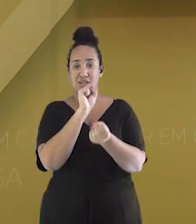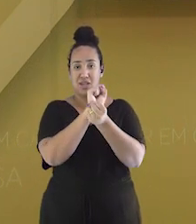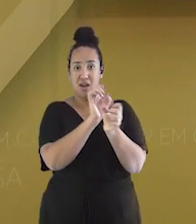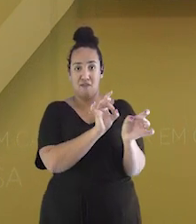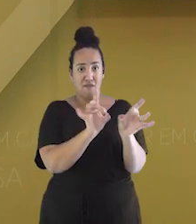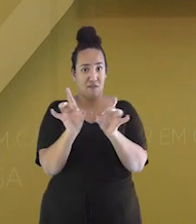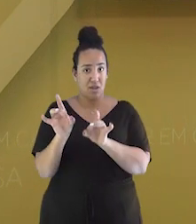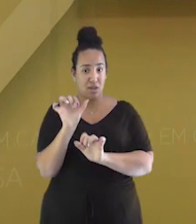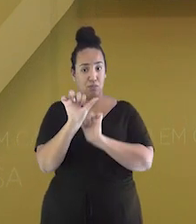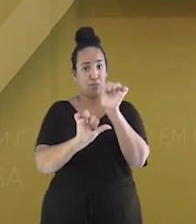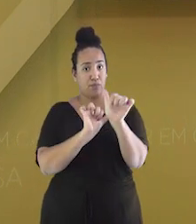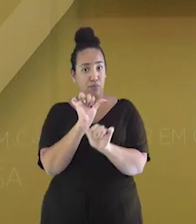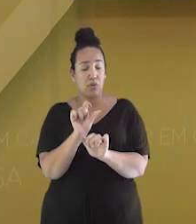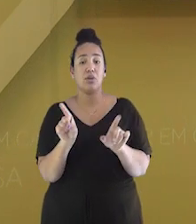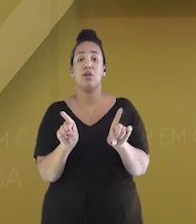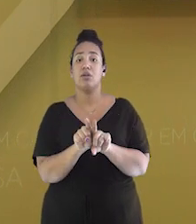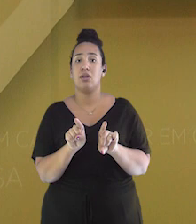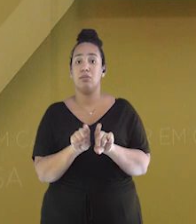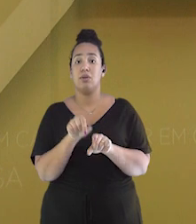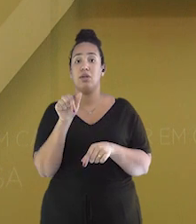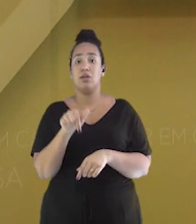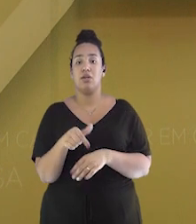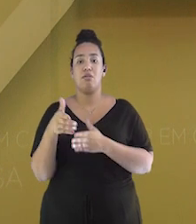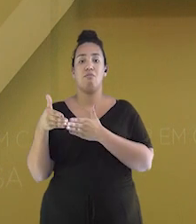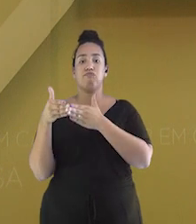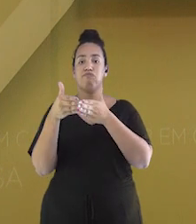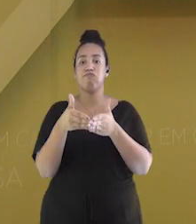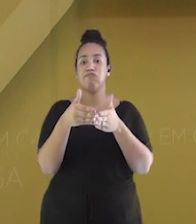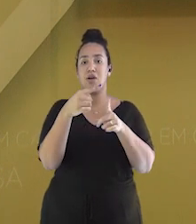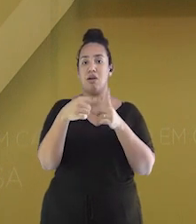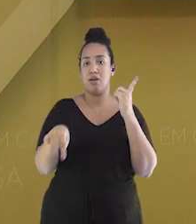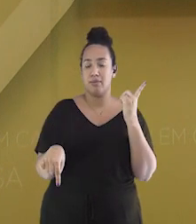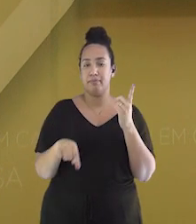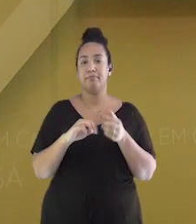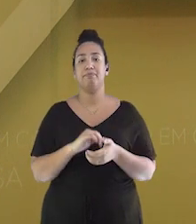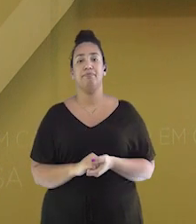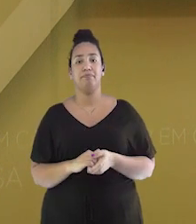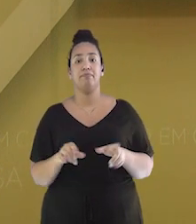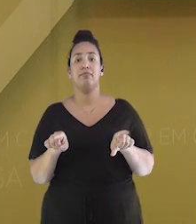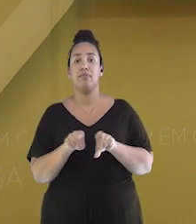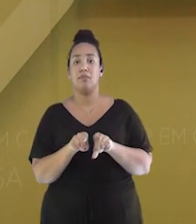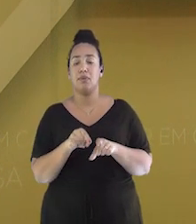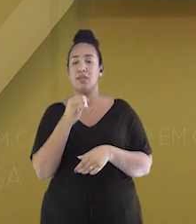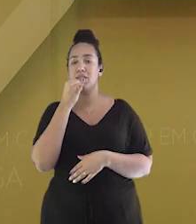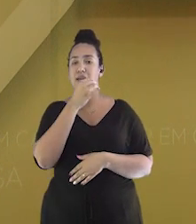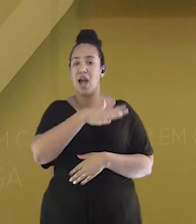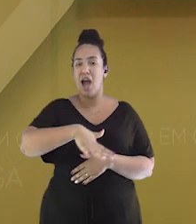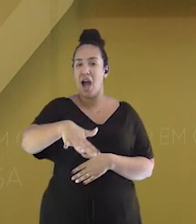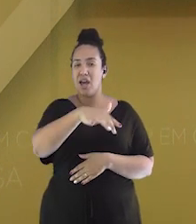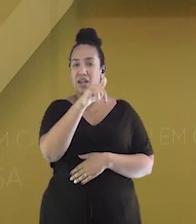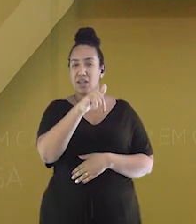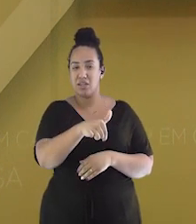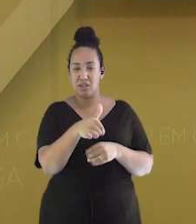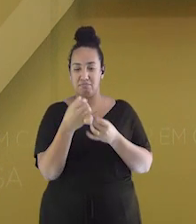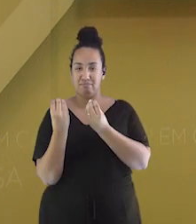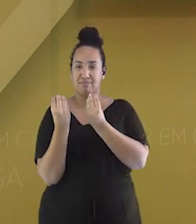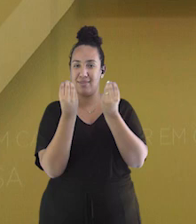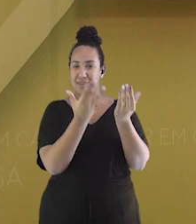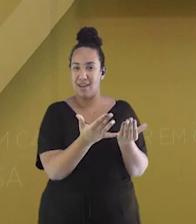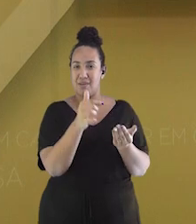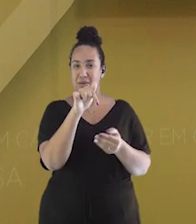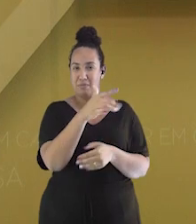o tráfico interprovincial. Permitia a distribuição de pequenas terras para ex-escravos. Anulava as